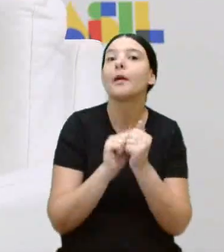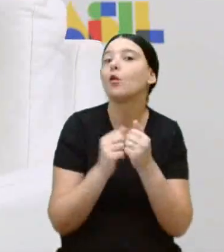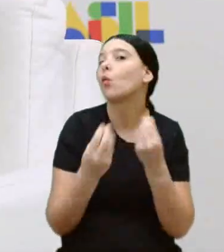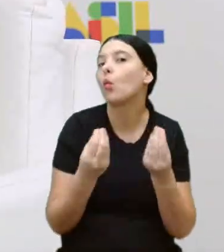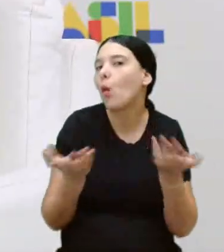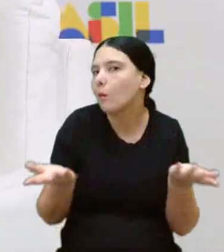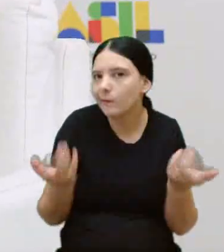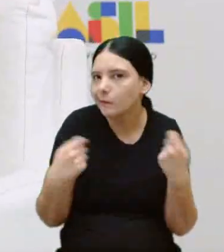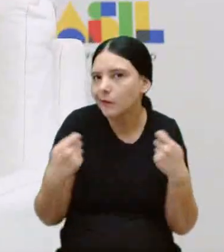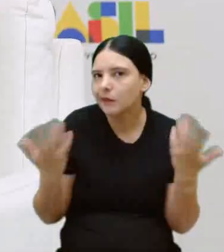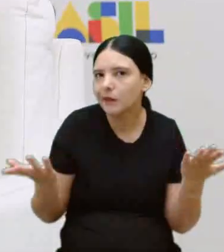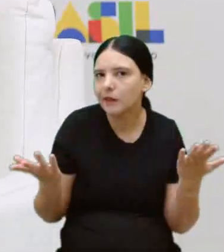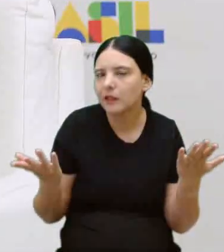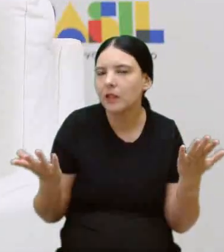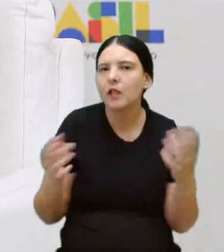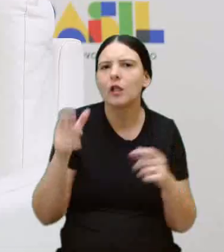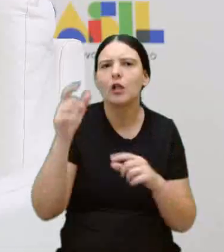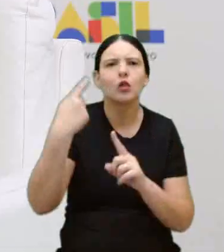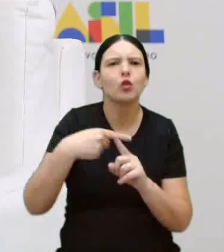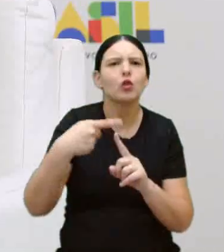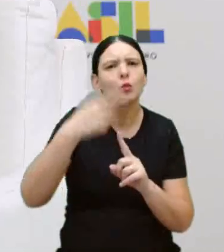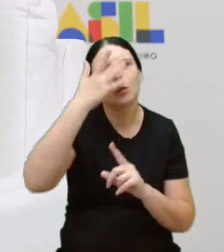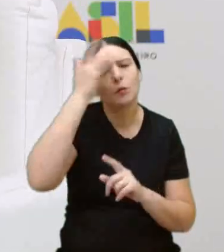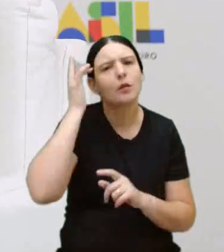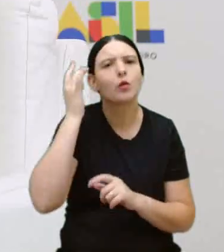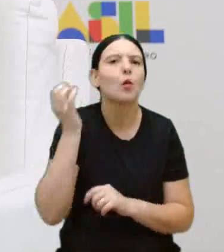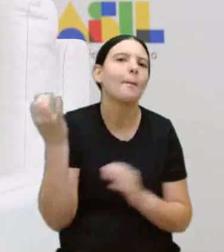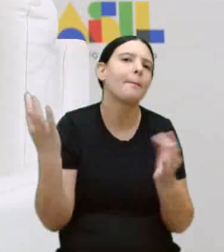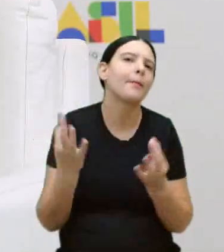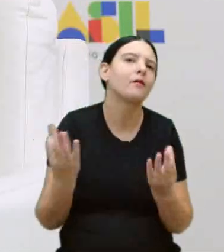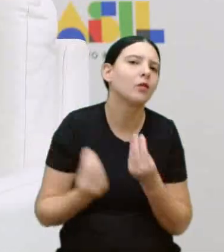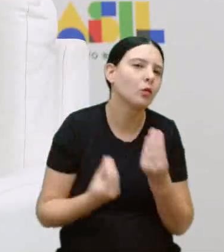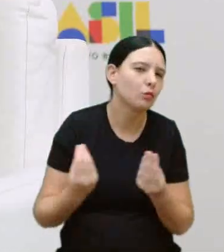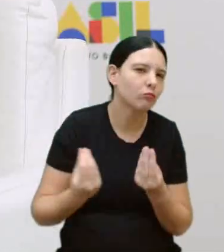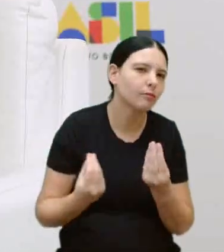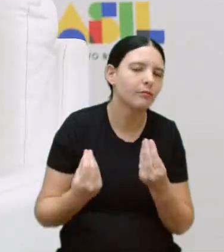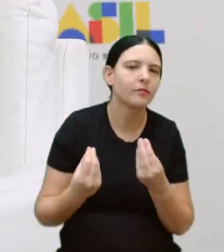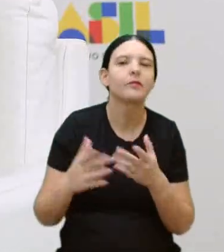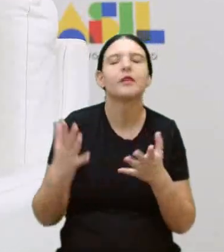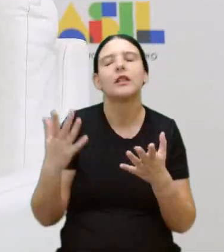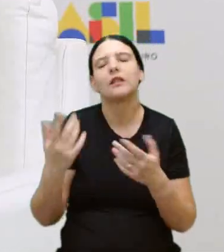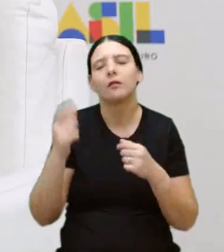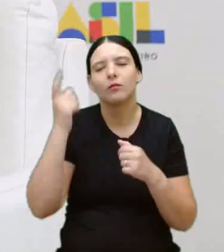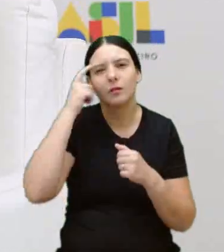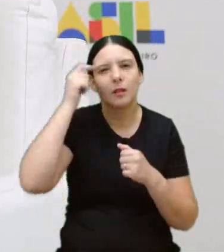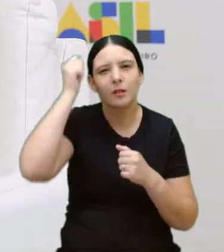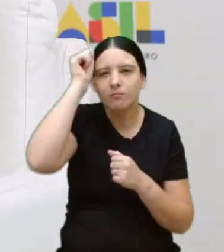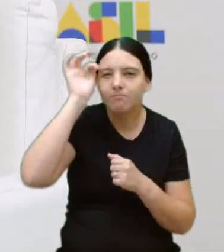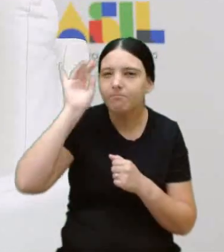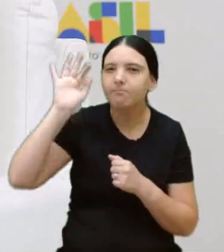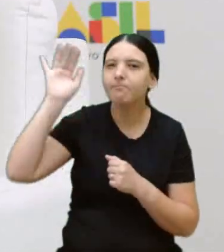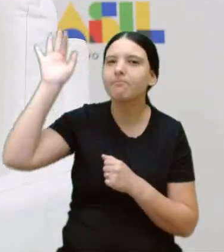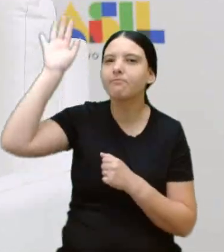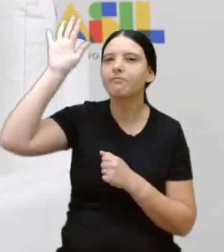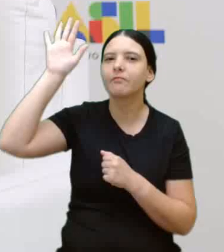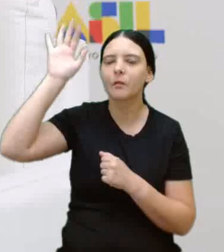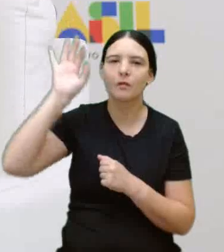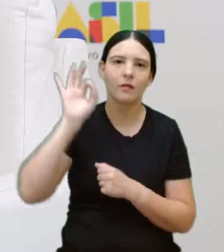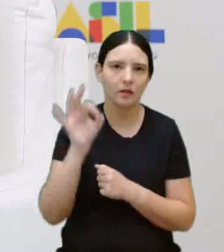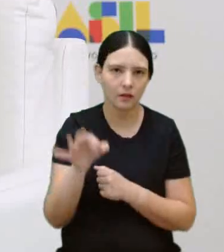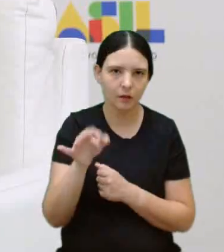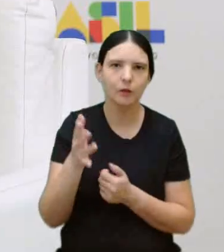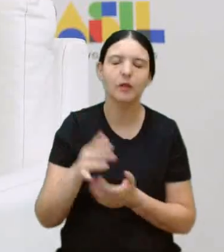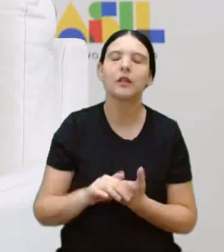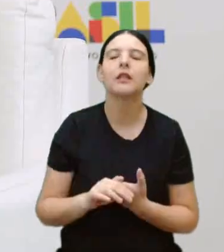o tipo de pessoa ideal para a sua vida. Então, as imagens ajudam a moldar imaginário. Não é isso? Ou seja, quando eu tenho